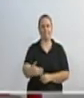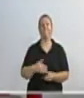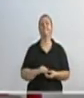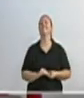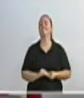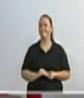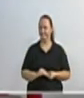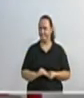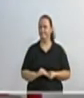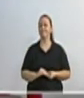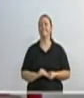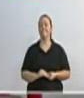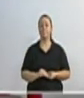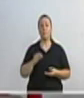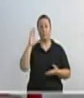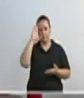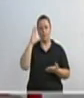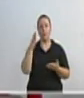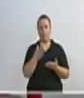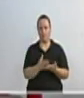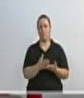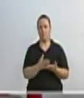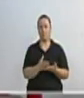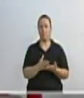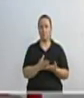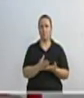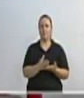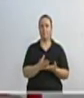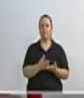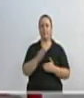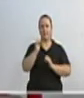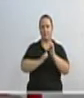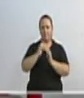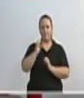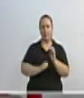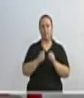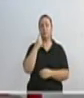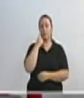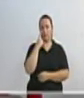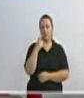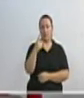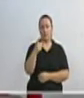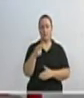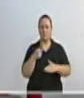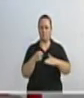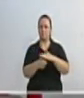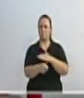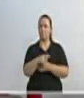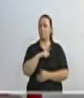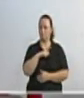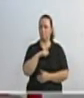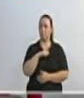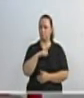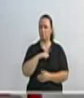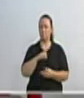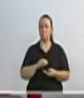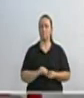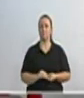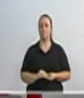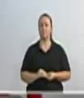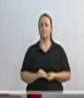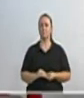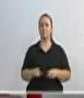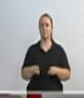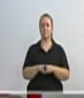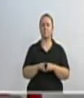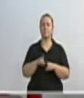sim, que as operadoras têm interesse no investimento, eles já demonstraram isso no passado, e as conversas